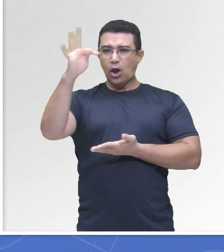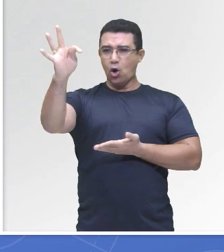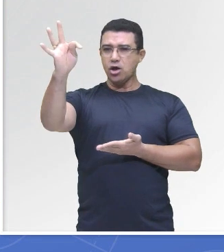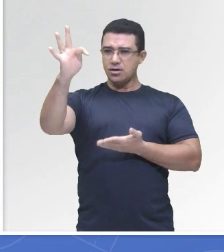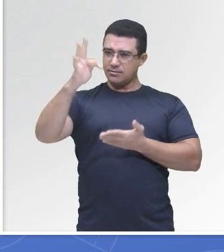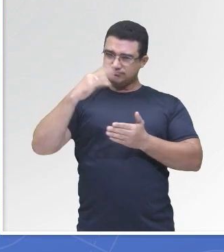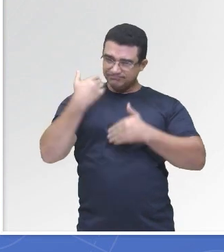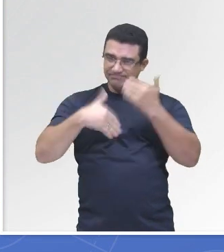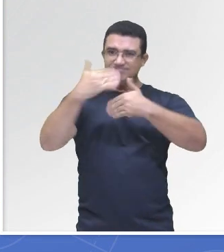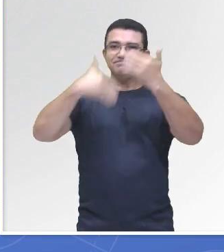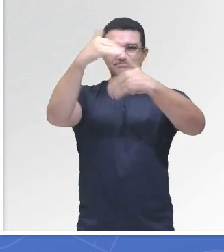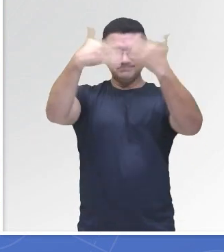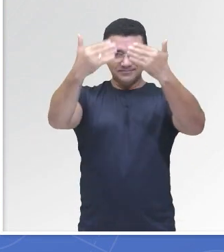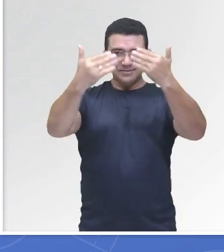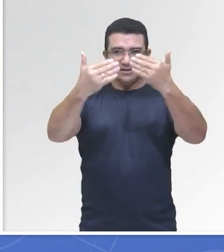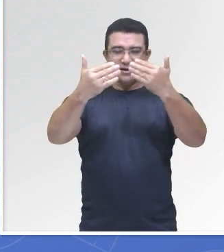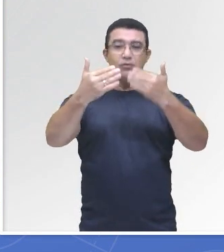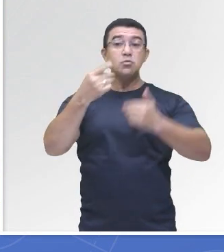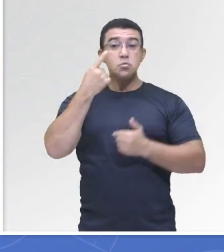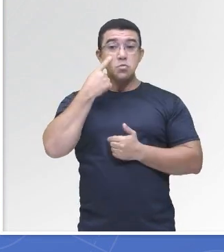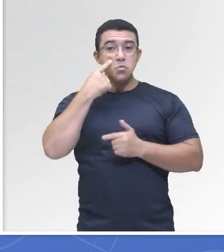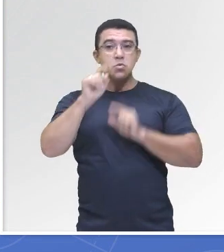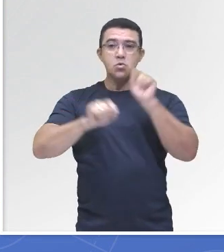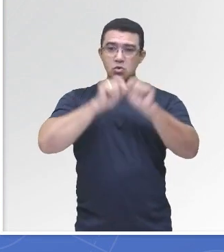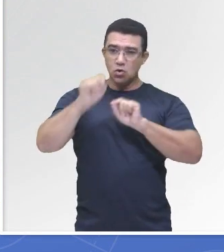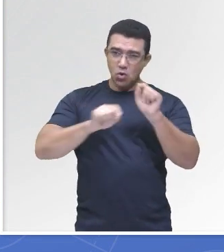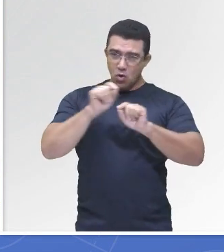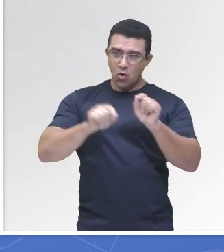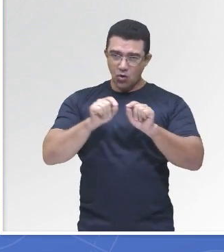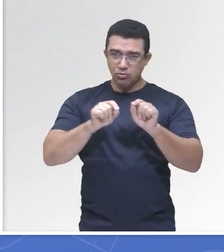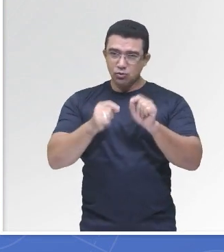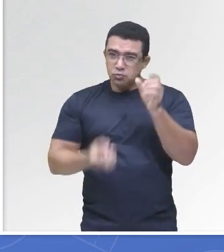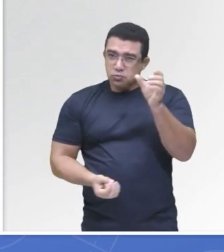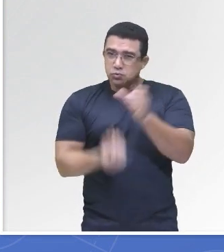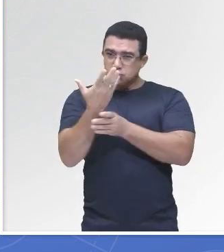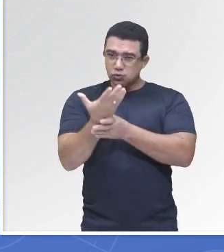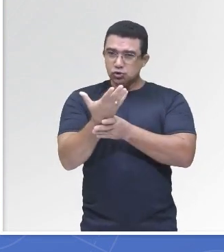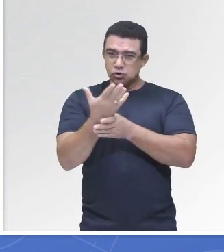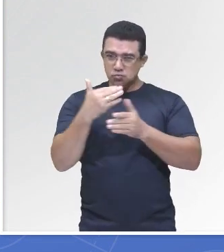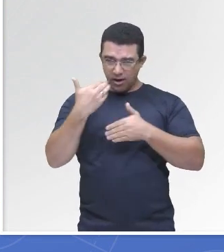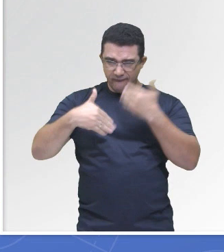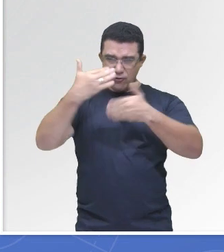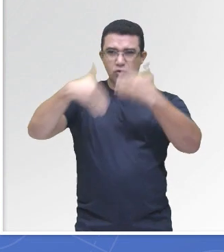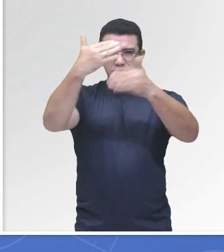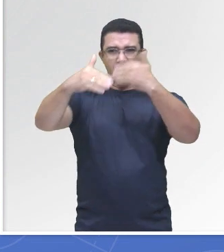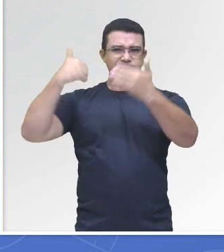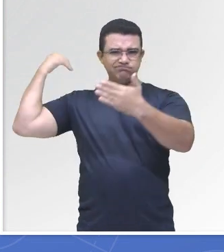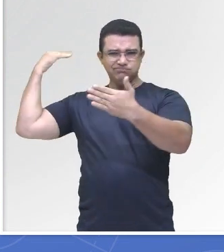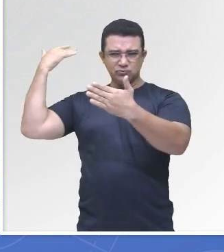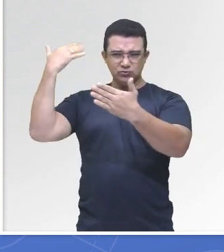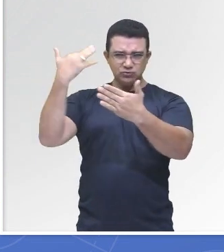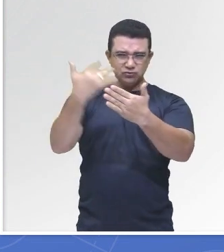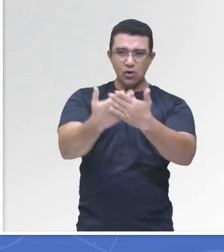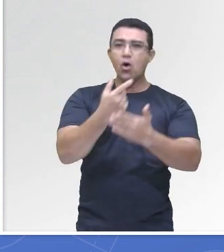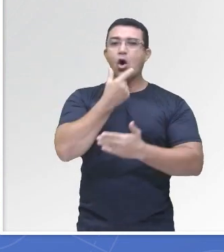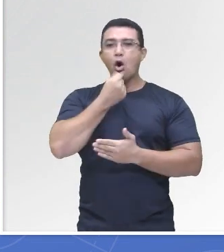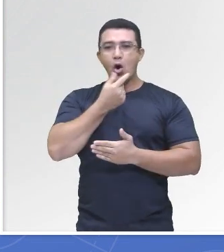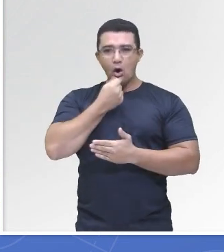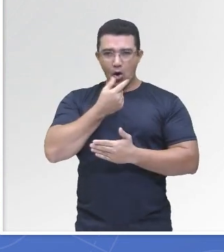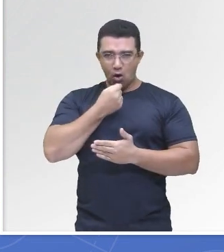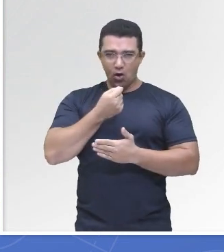evolucionista. Vamos acompanhar então como se deu essa evolução, como essas espécies